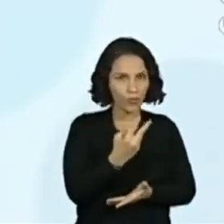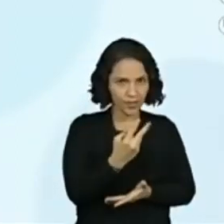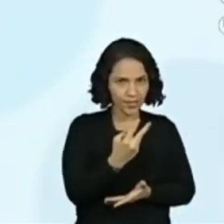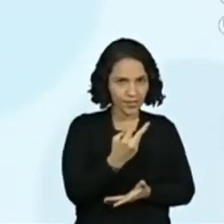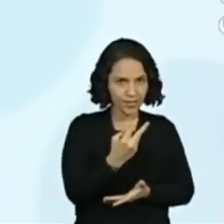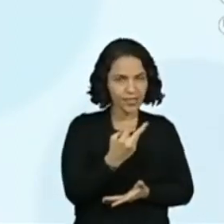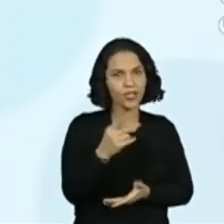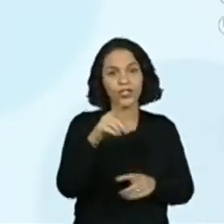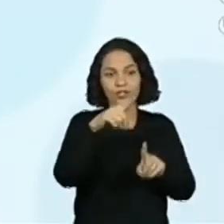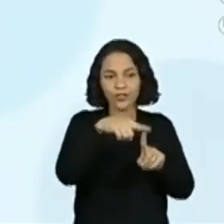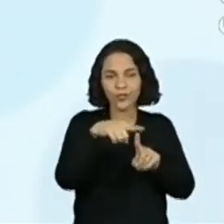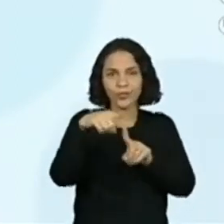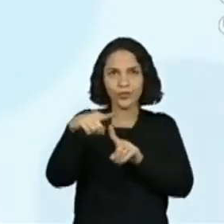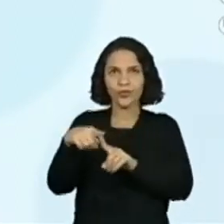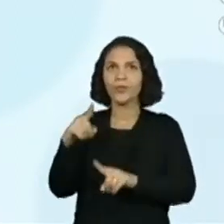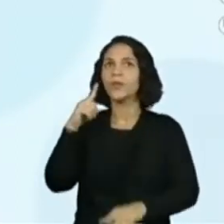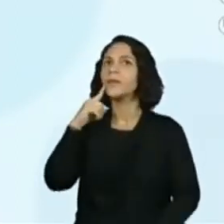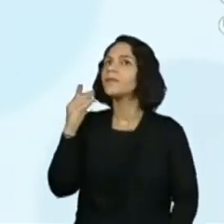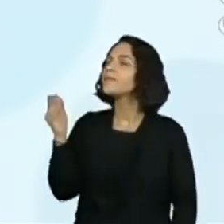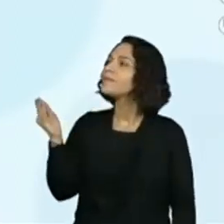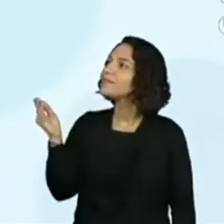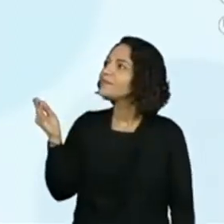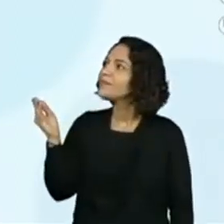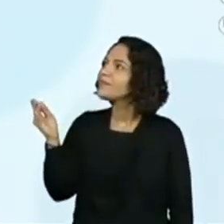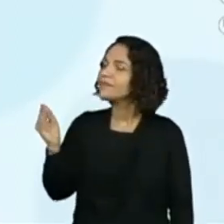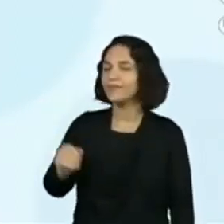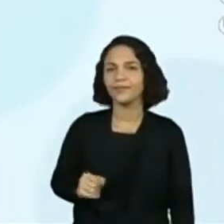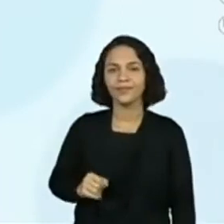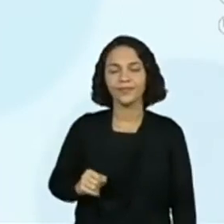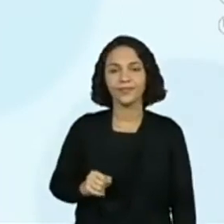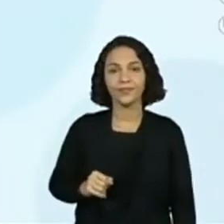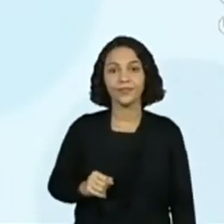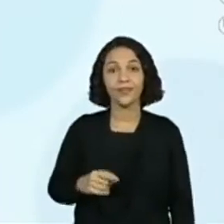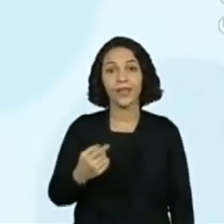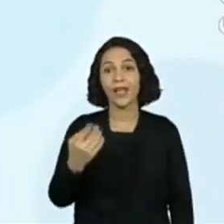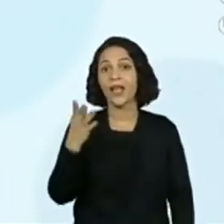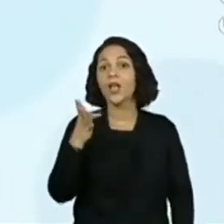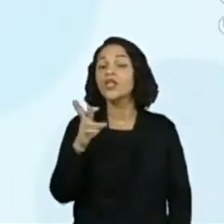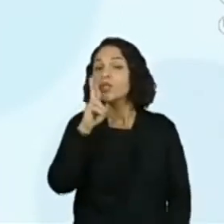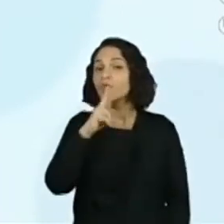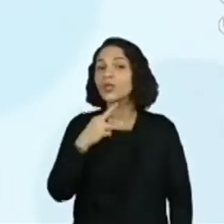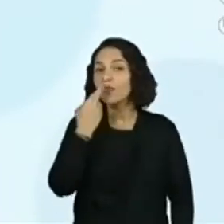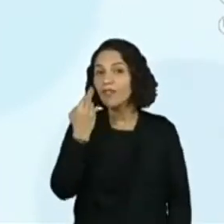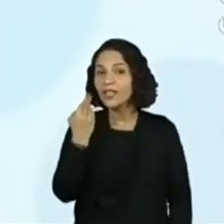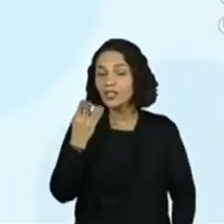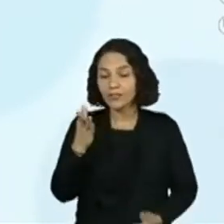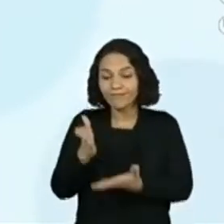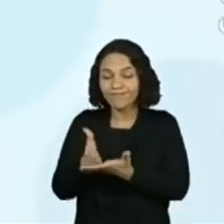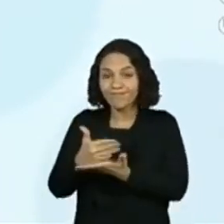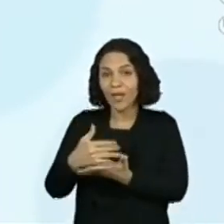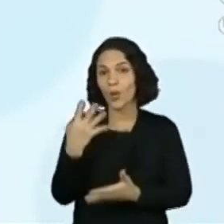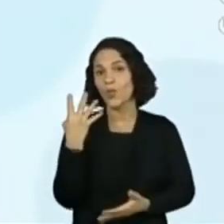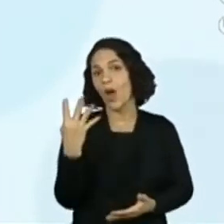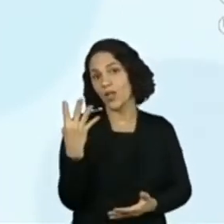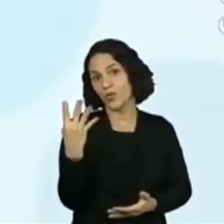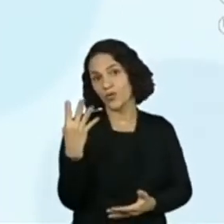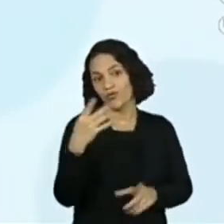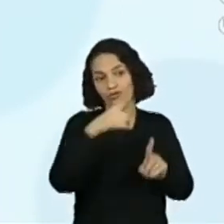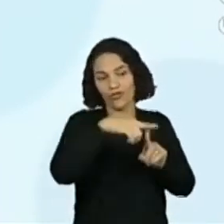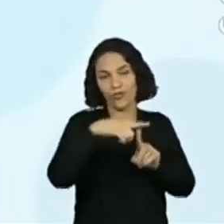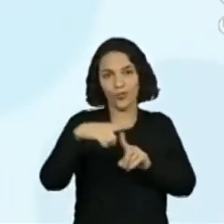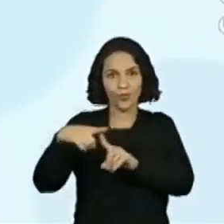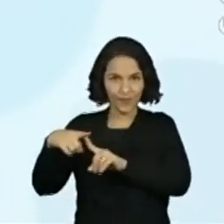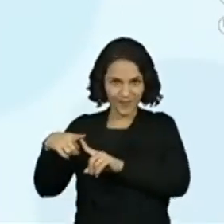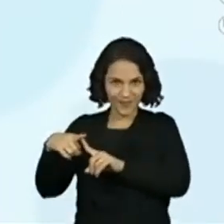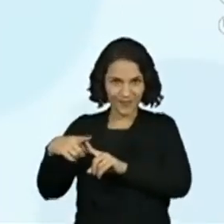também fazer as marcações, não é? 2 tipos de bolo. E 4 tipos de sorvete. E 4 tipos de sorvete.